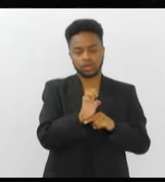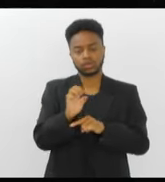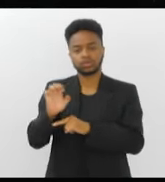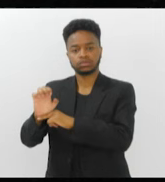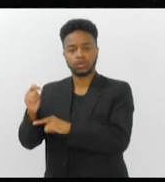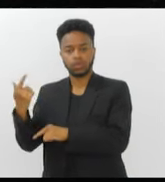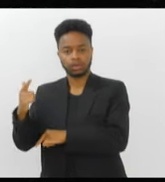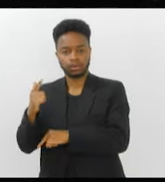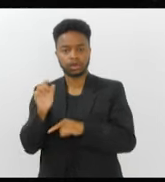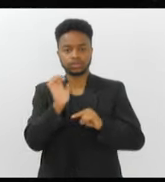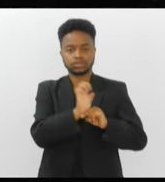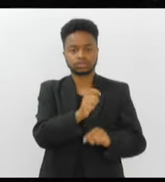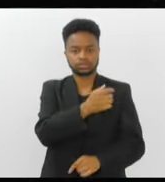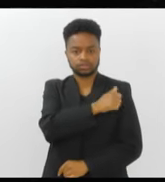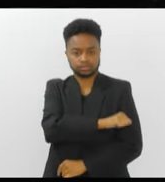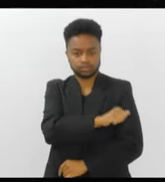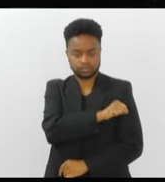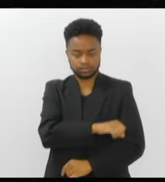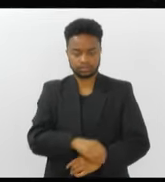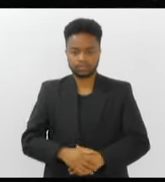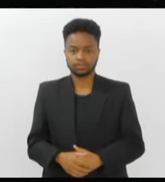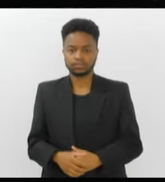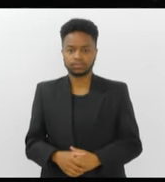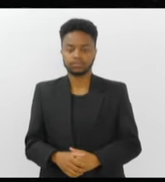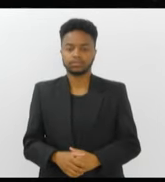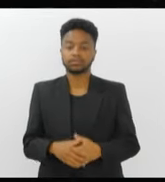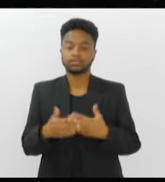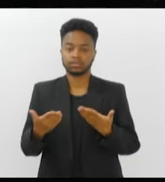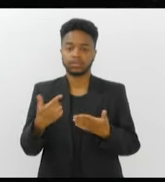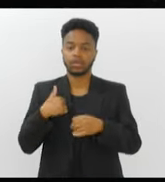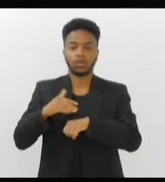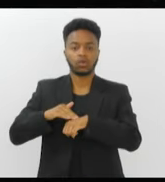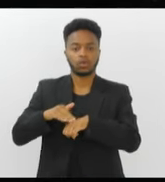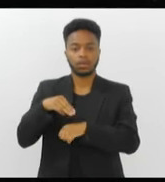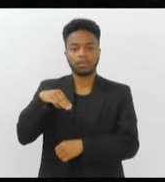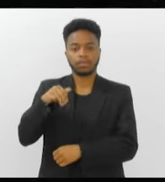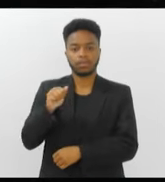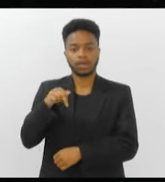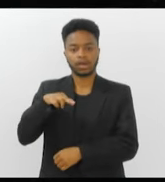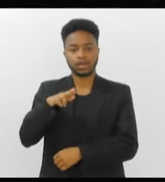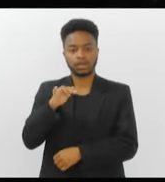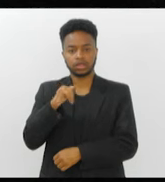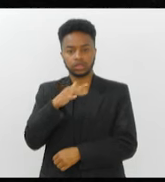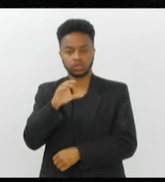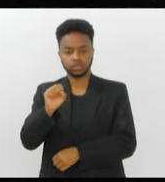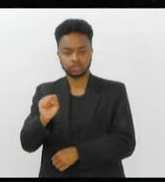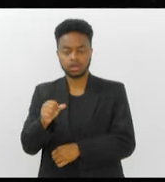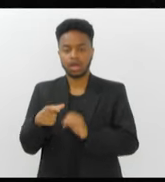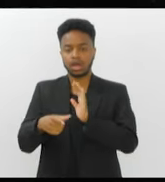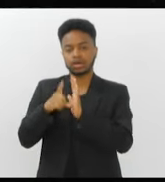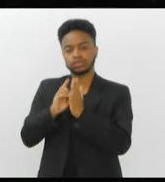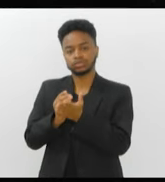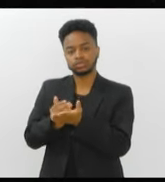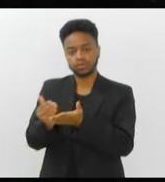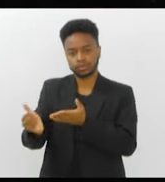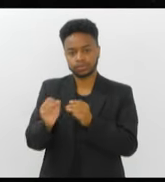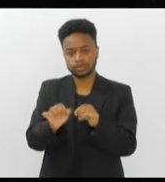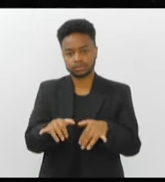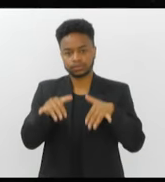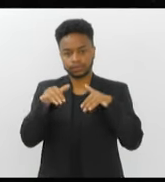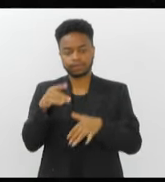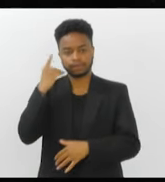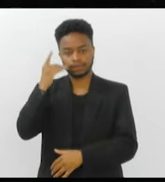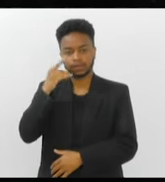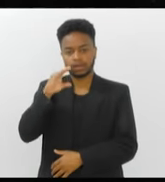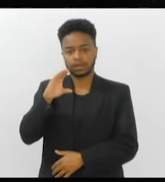Janeiro. Como conversando aqui com o Marquinho antes de começar a sessão, o deputado Cláudio